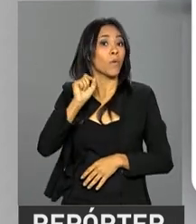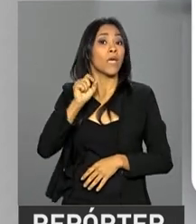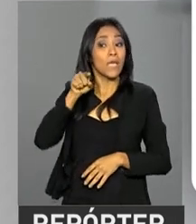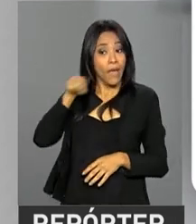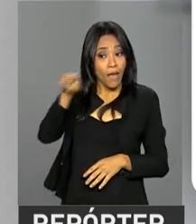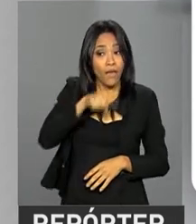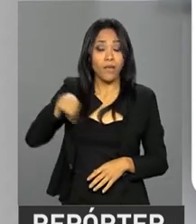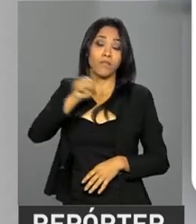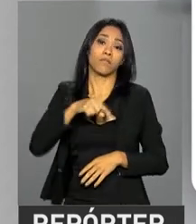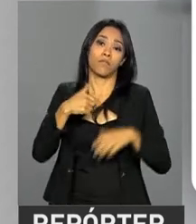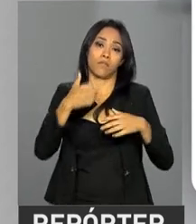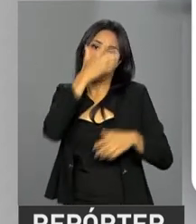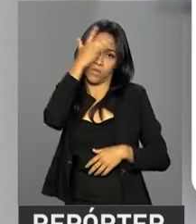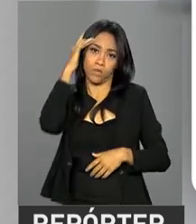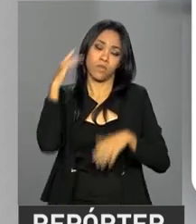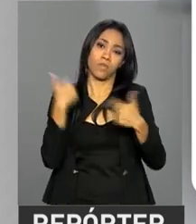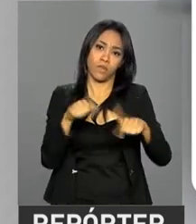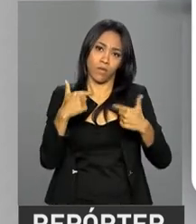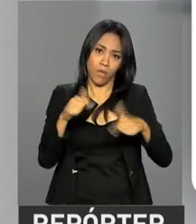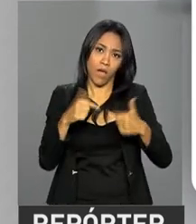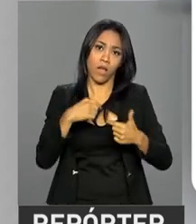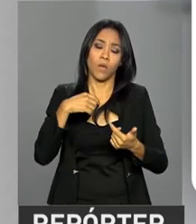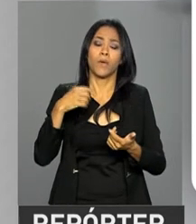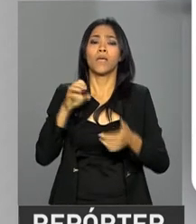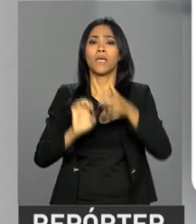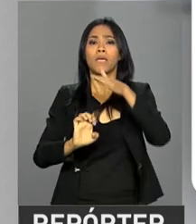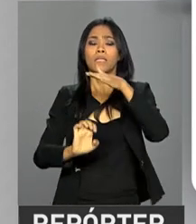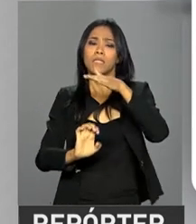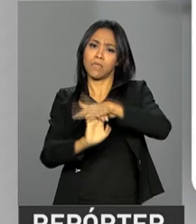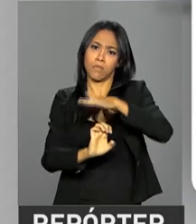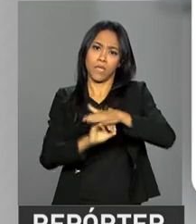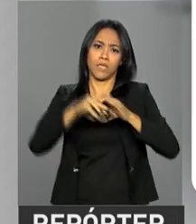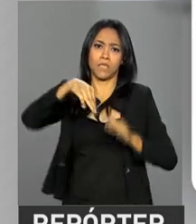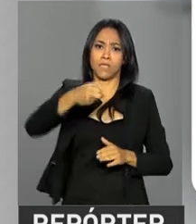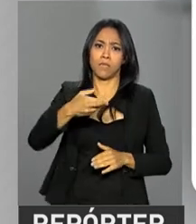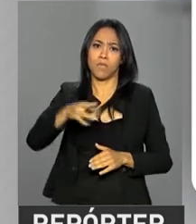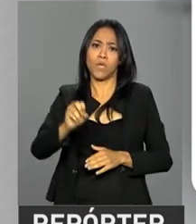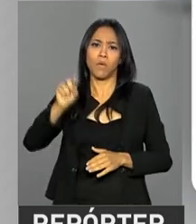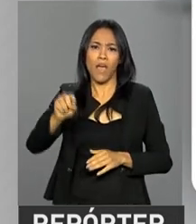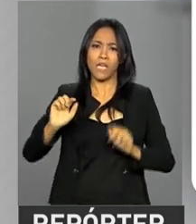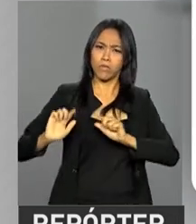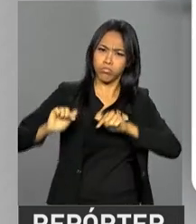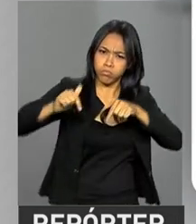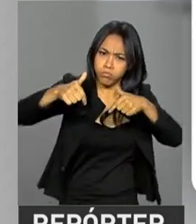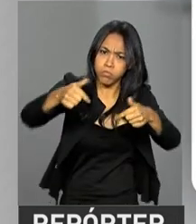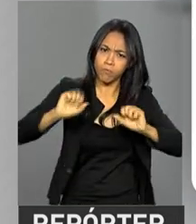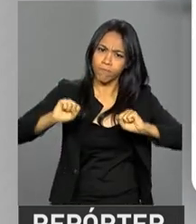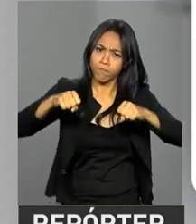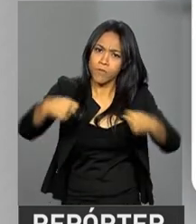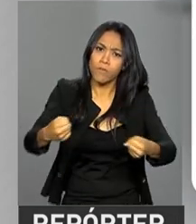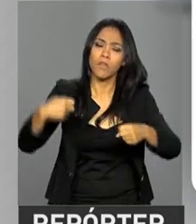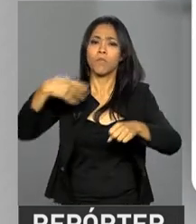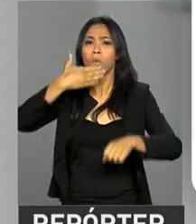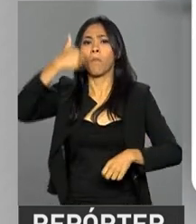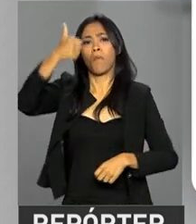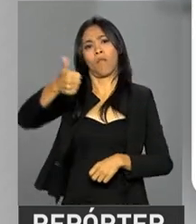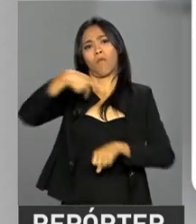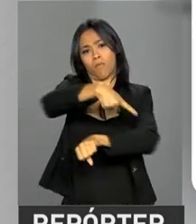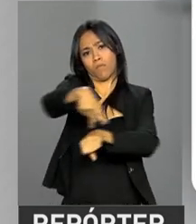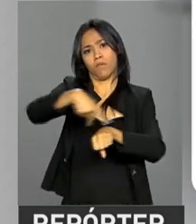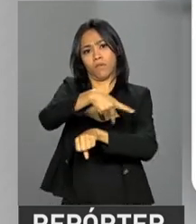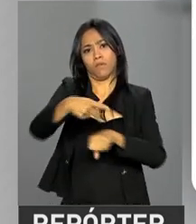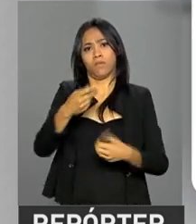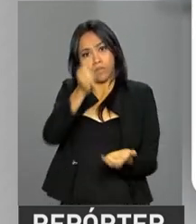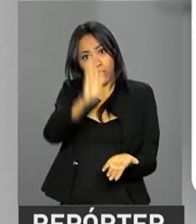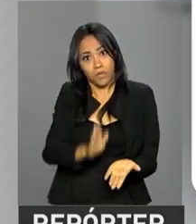trabalham, pessoas que trabalham em micro e pequenas empresas, são pessoas que trabalham por uma vida melhor e por um Brasil, trabalham coletivamente por um Brasil melhor.